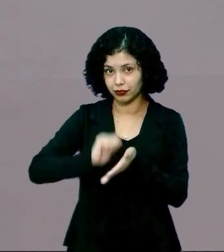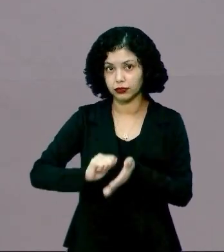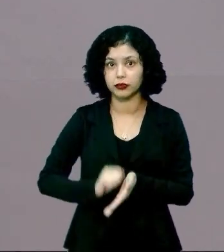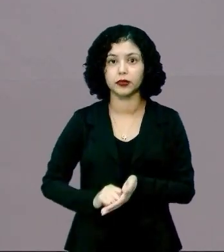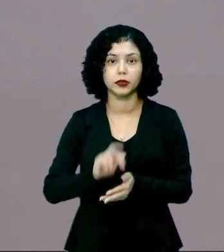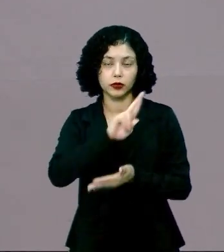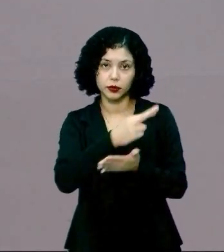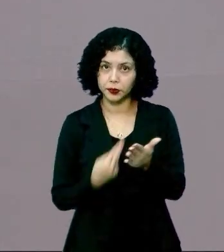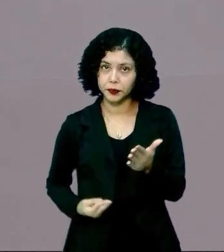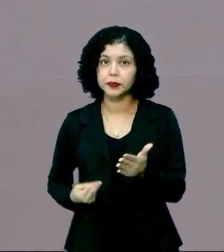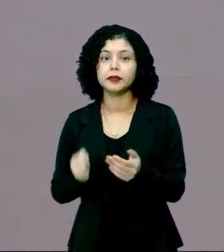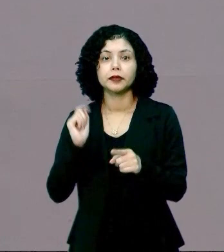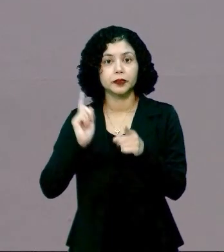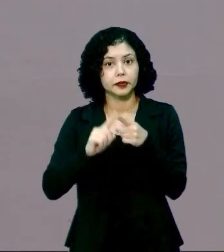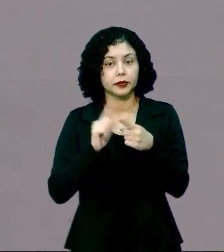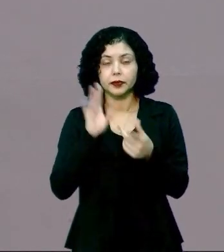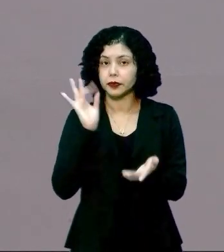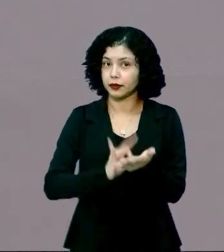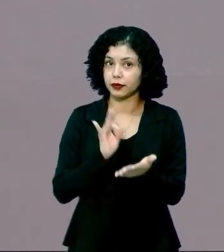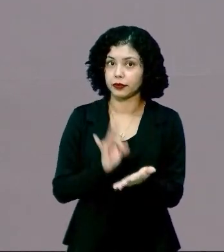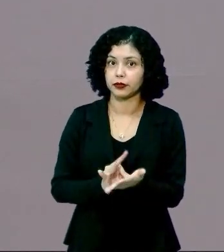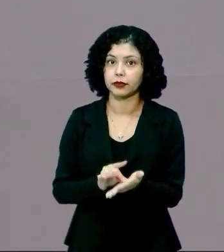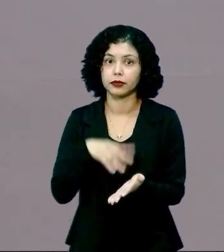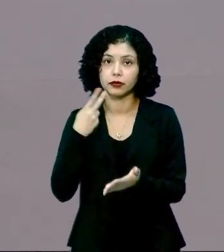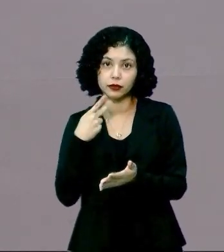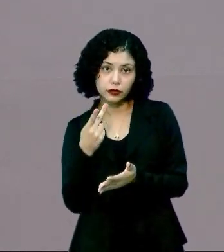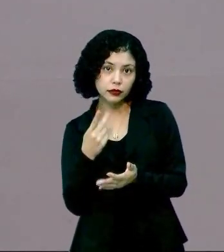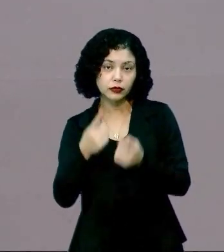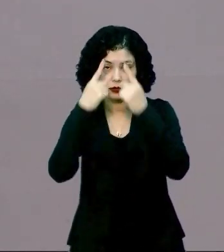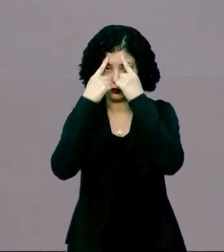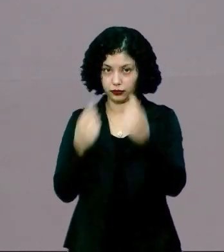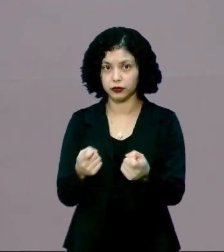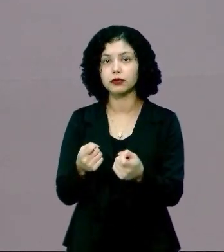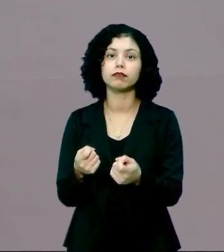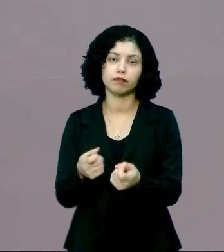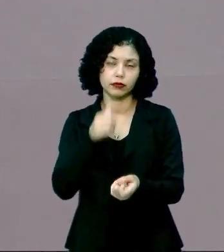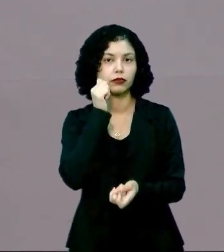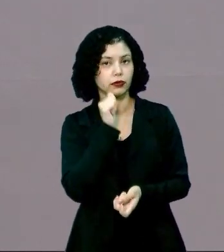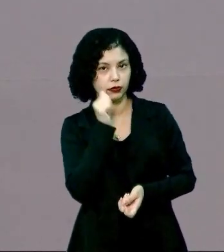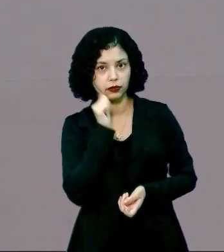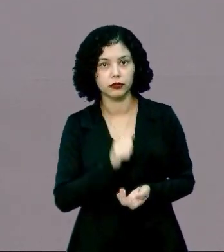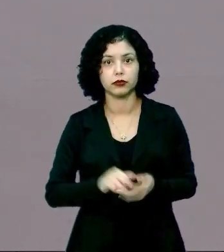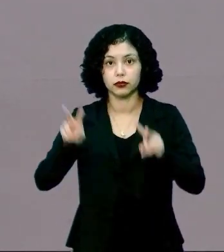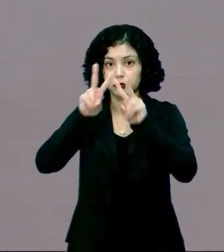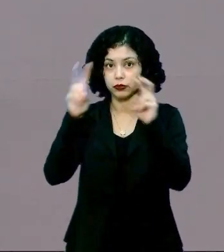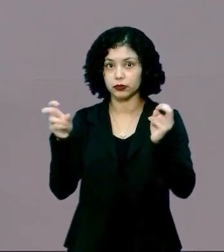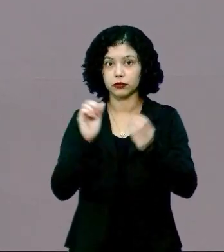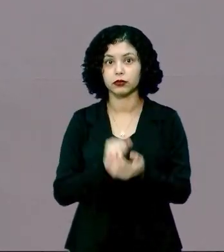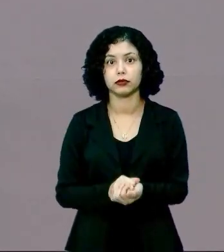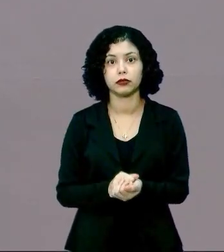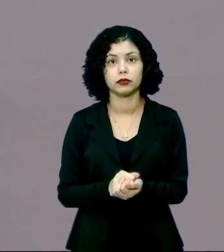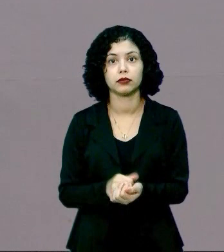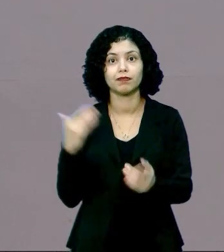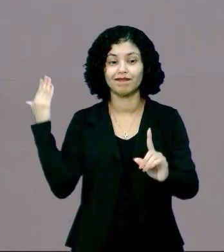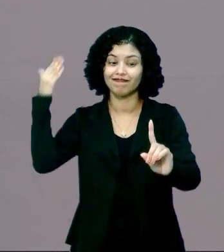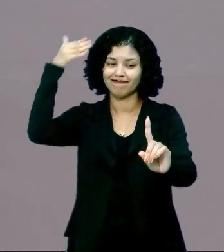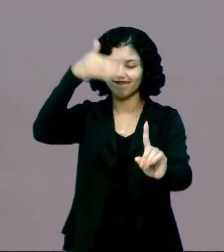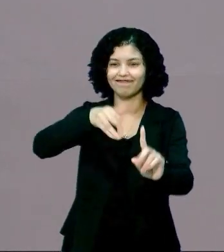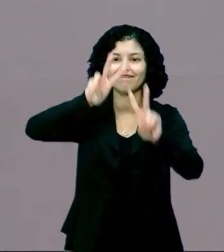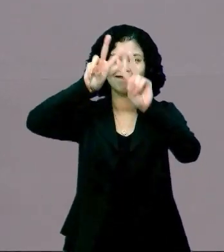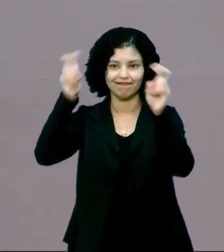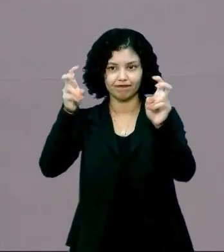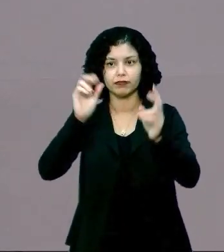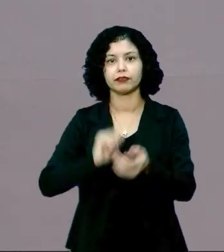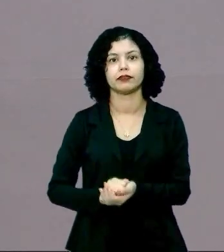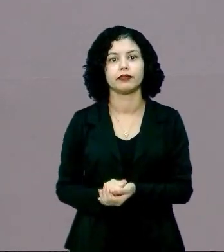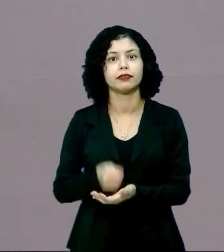texto, da redação do Enem, porque, na verdade, elas falaram da violência contra a mulher. E o tema, ele era muito específico. Ele